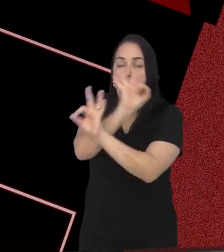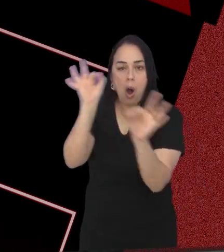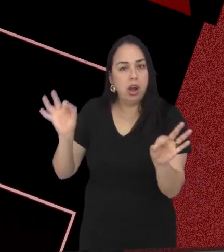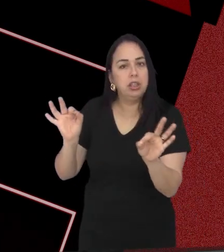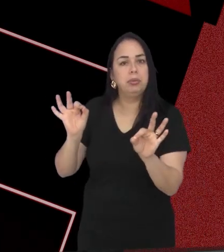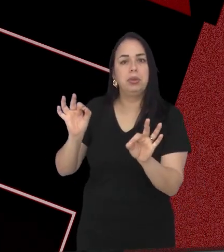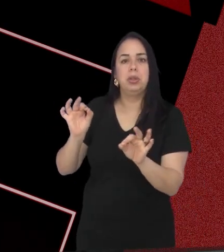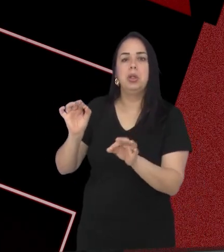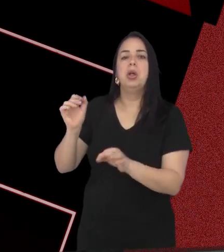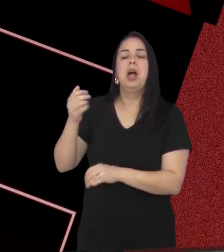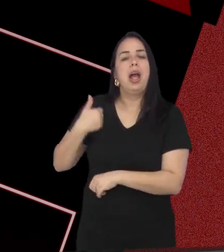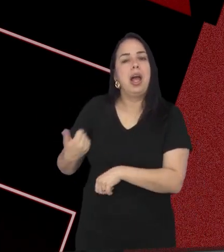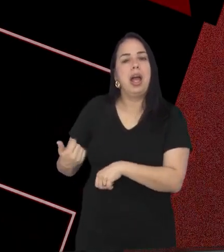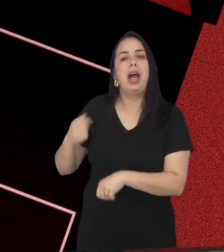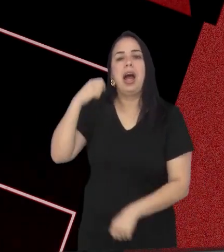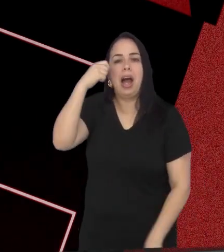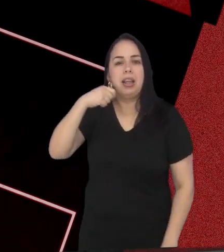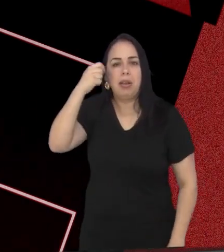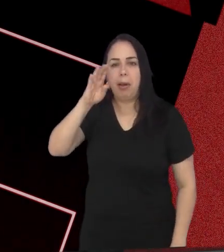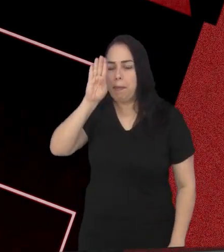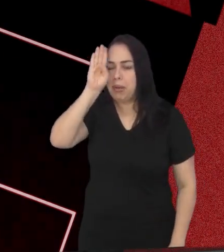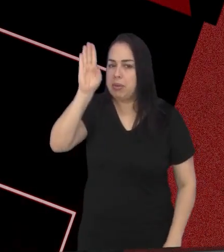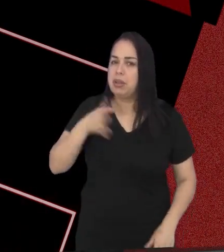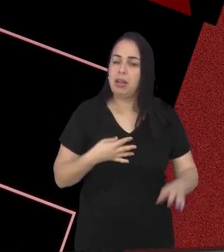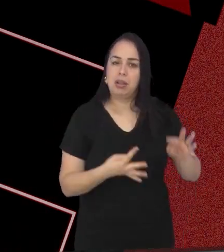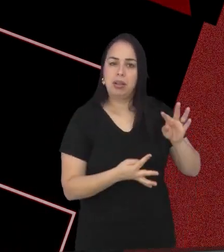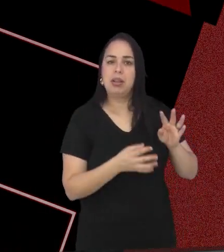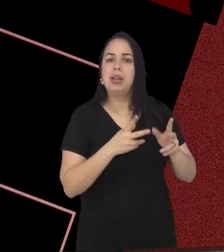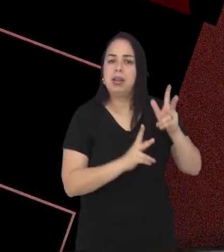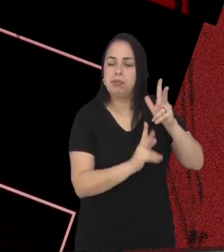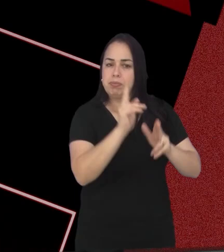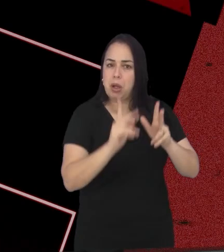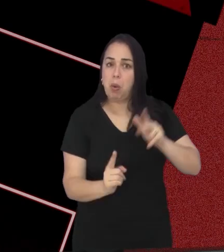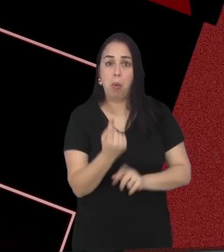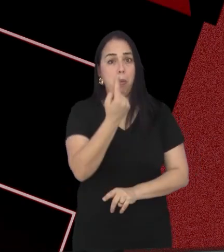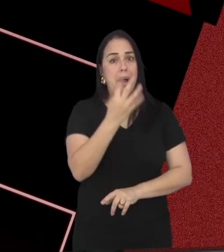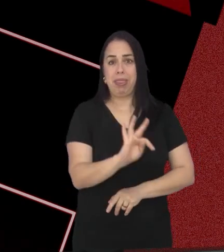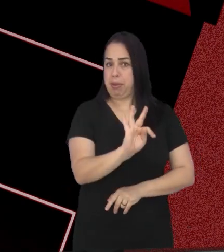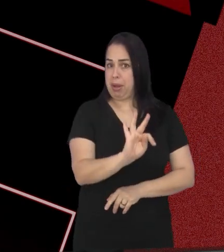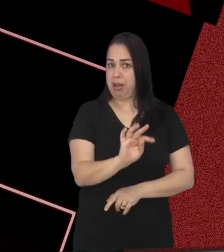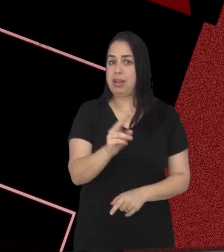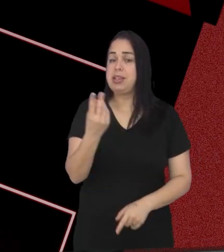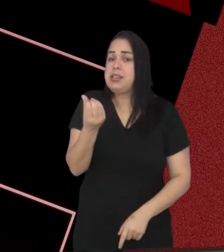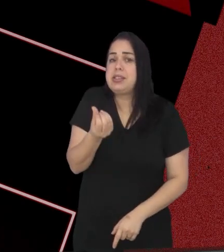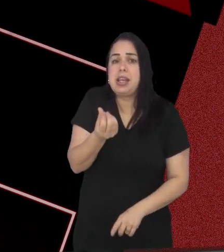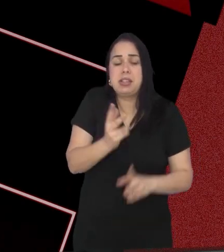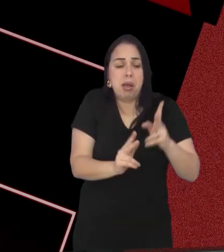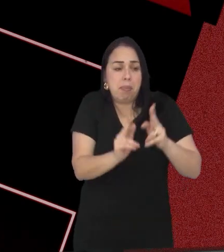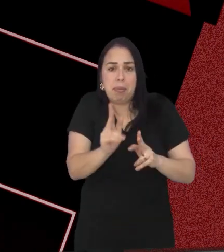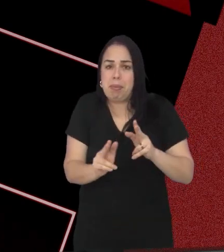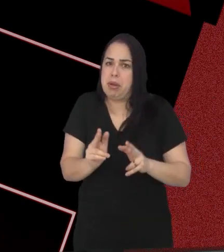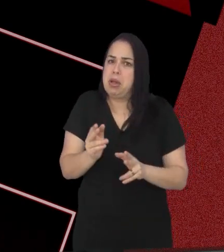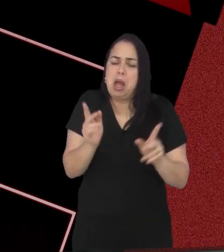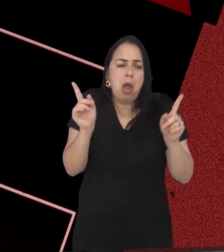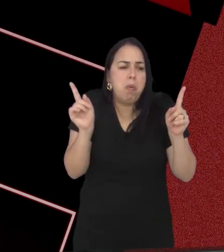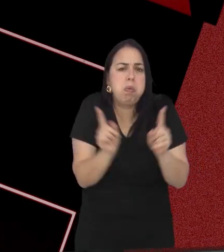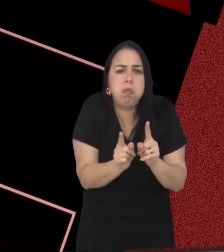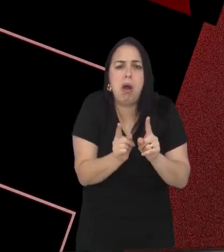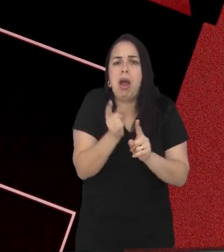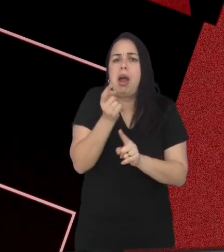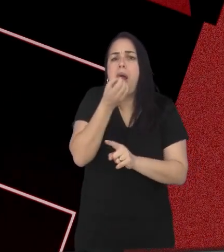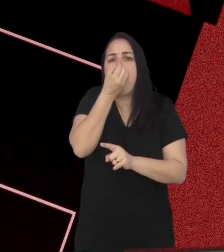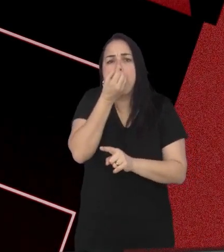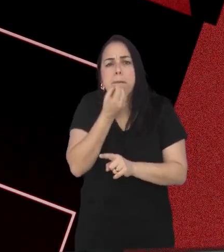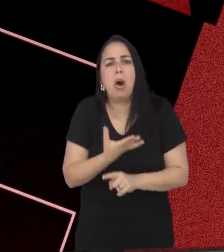principal. Assistam, tem apenas uma temporada e 6 episódios, ou seja, é bem curtinha, vale muito a pena. É uma série